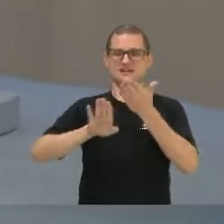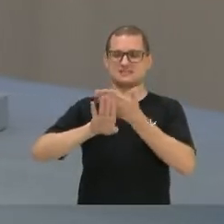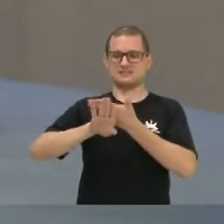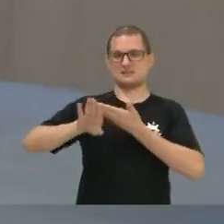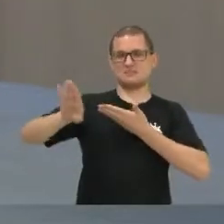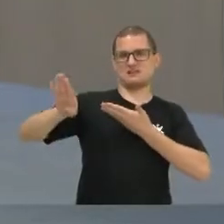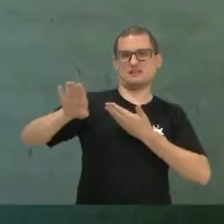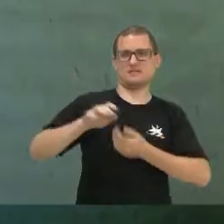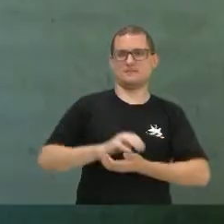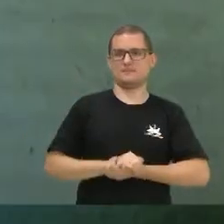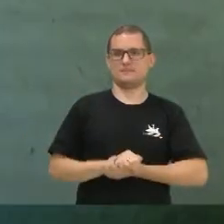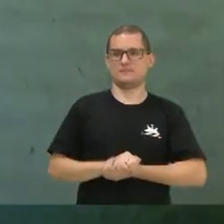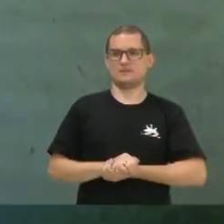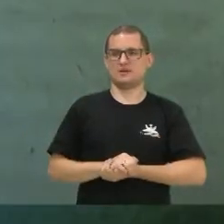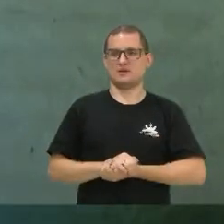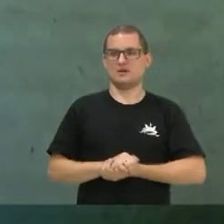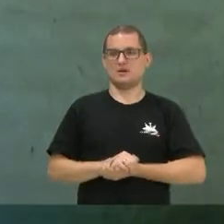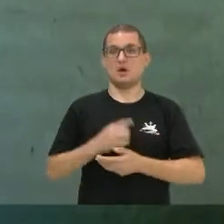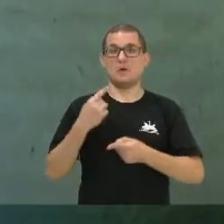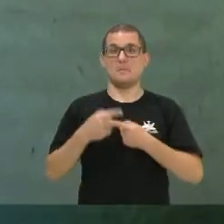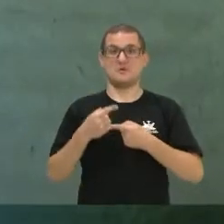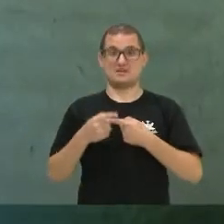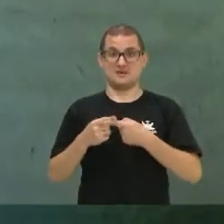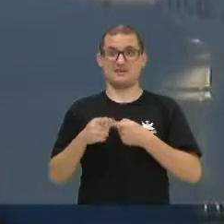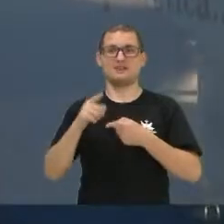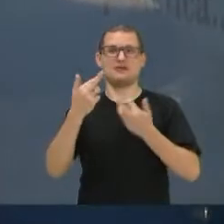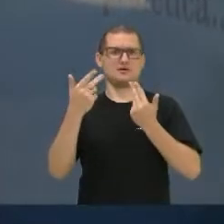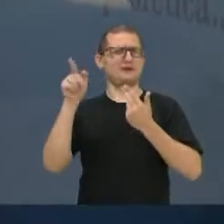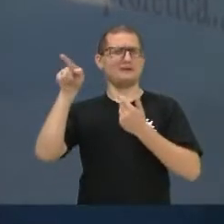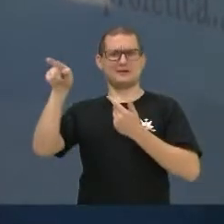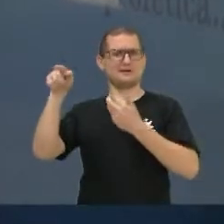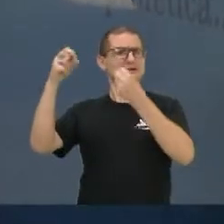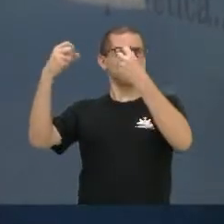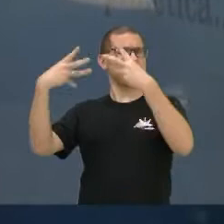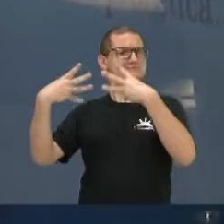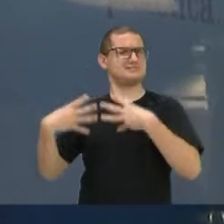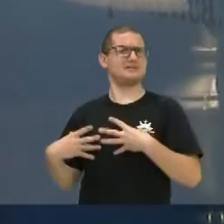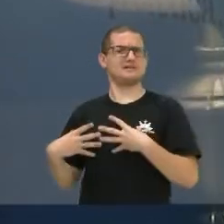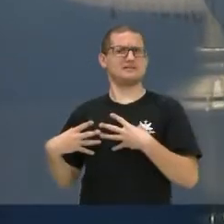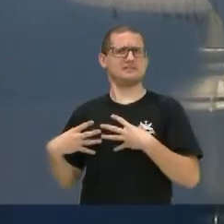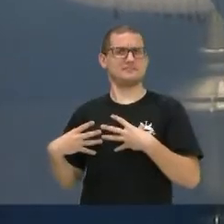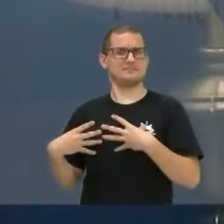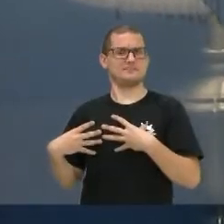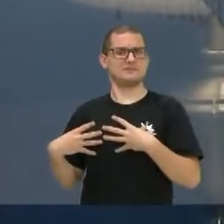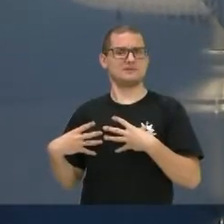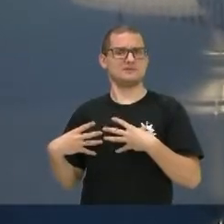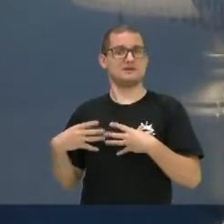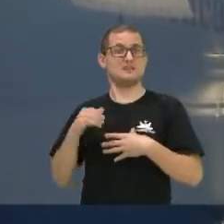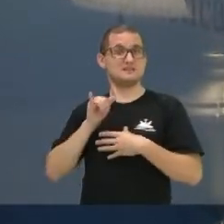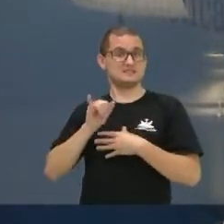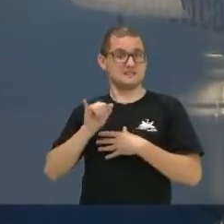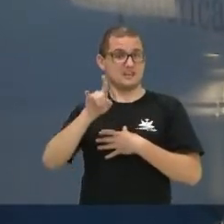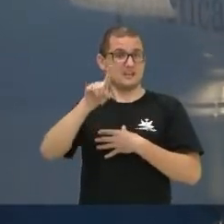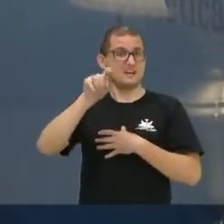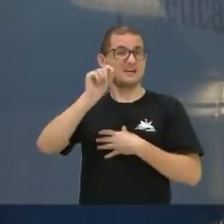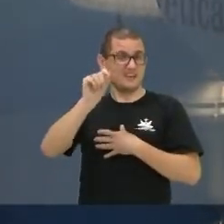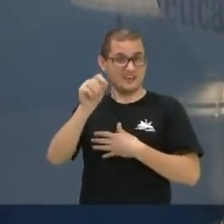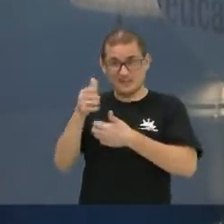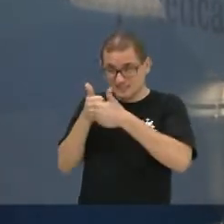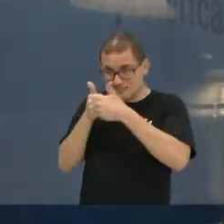e ninguém é capaz de tirar e do seguidor do senhor